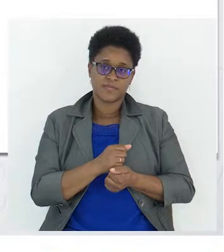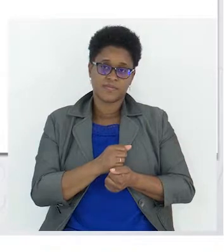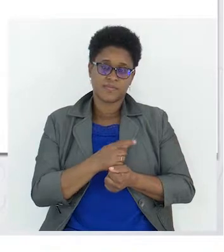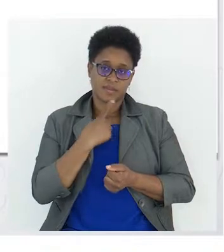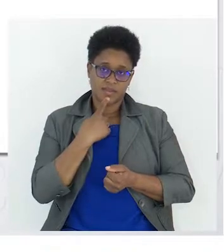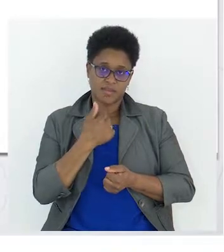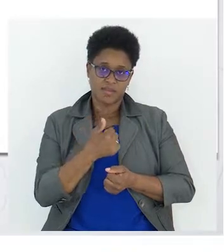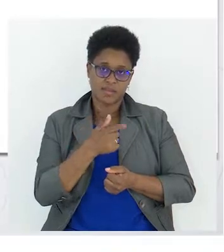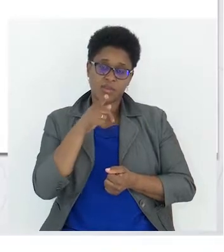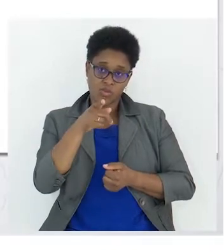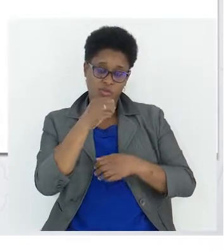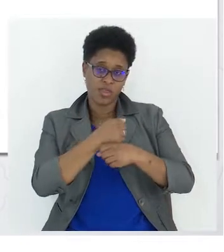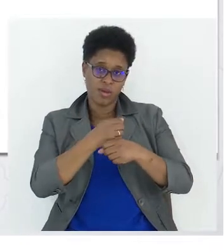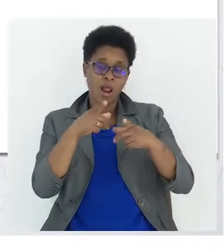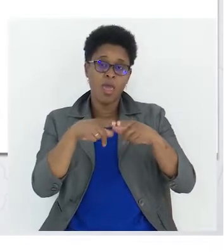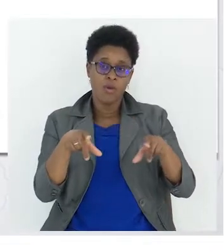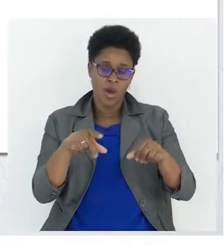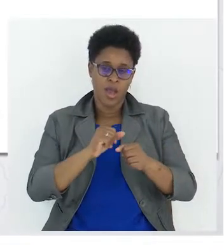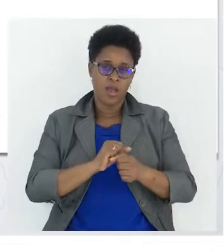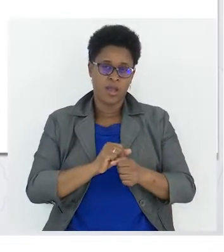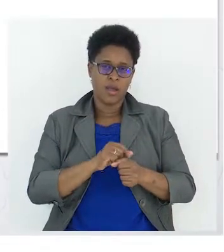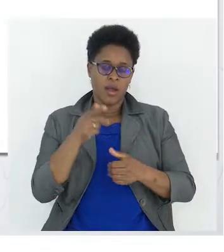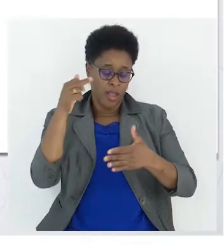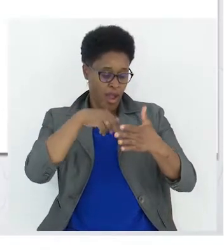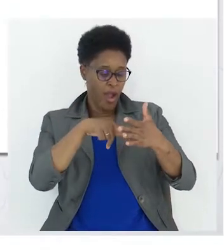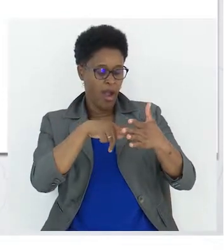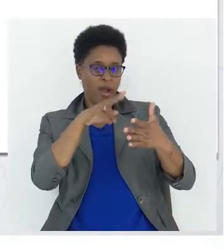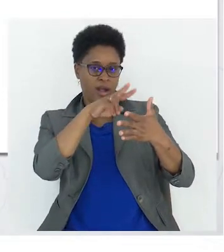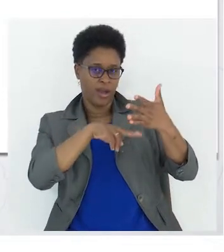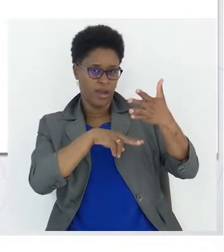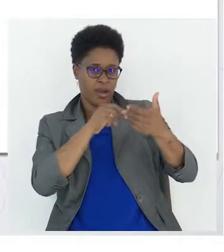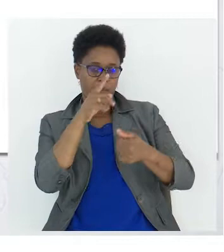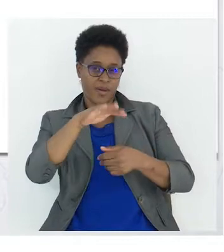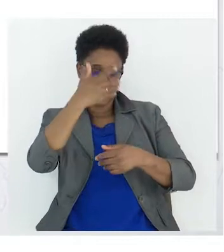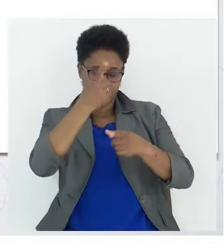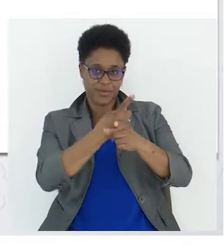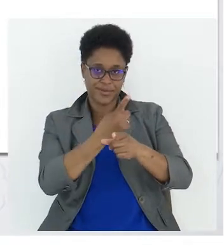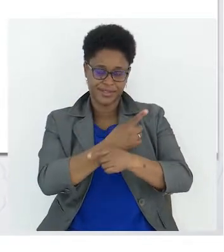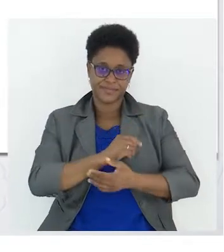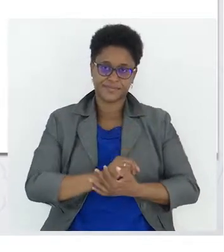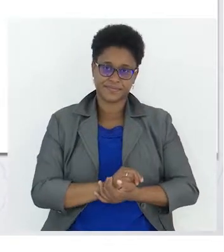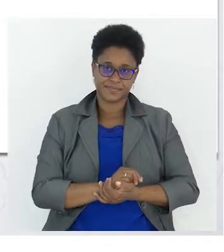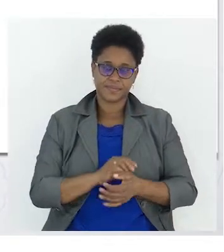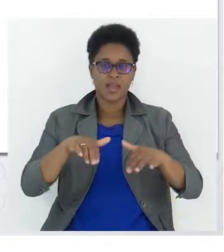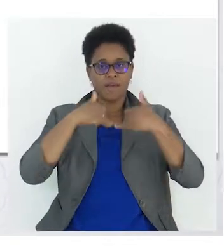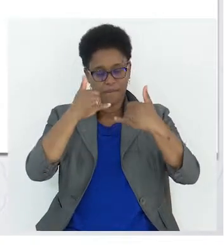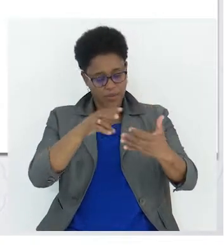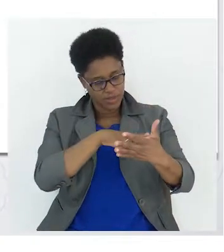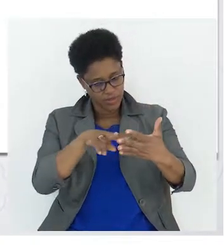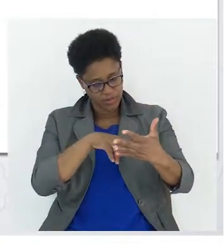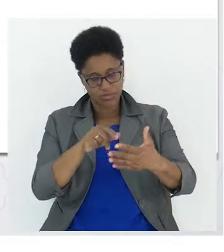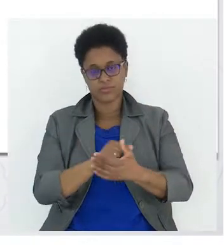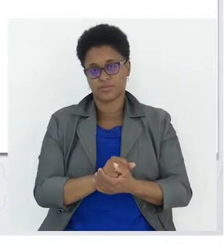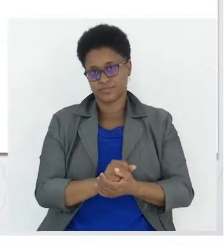ok? Vais trabalhar a linguagem, lá no texto. A primeira coisa, após a leitura deste